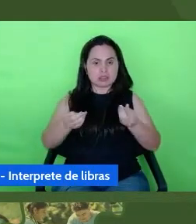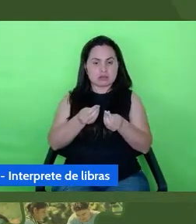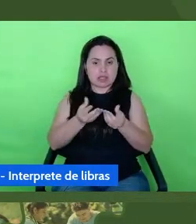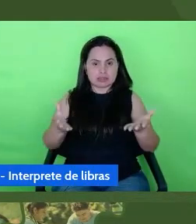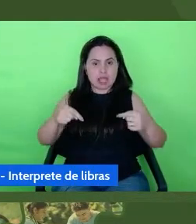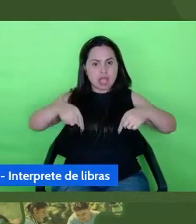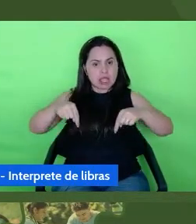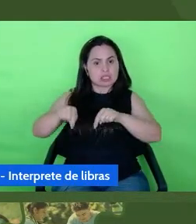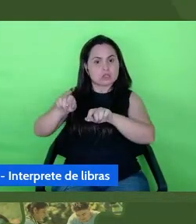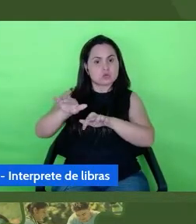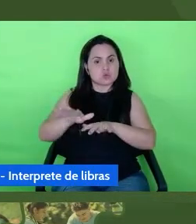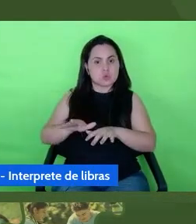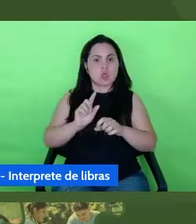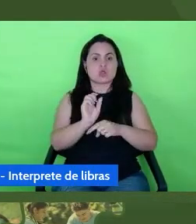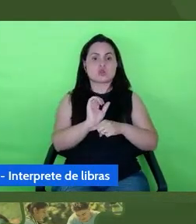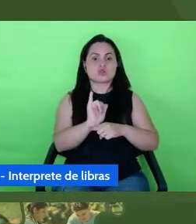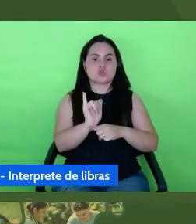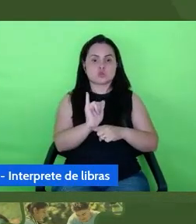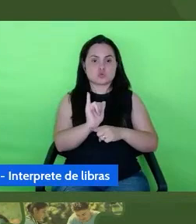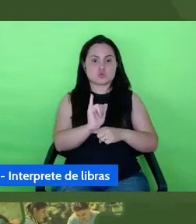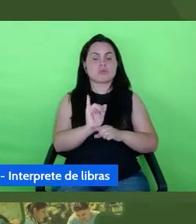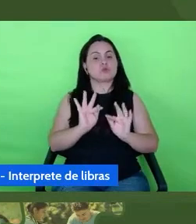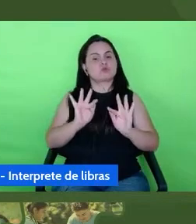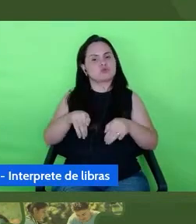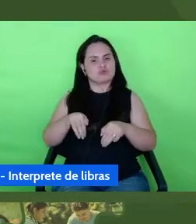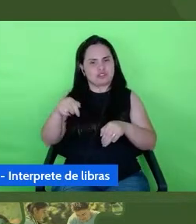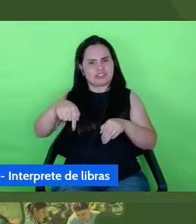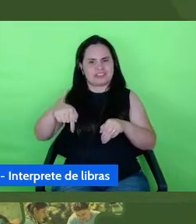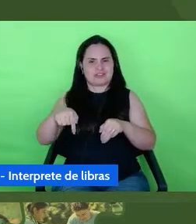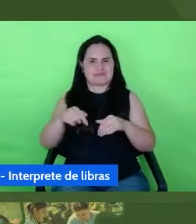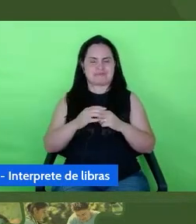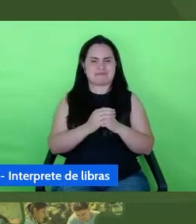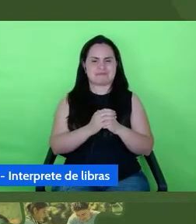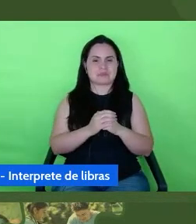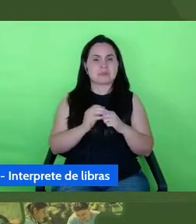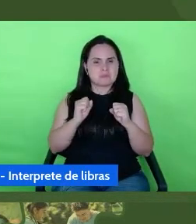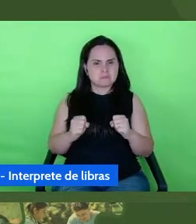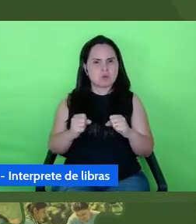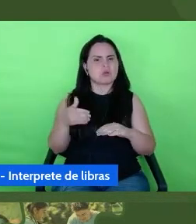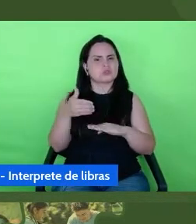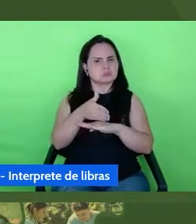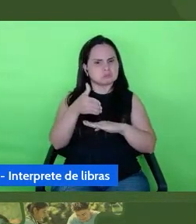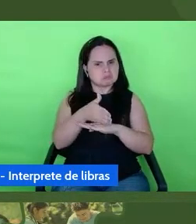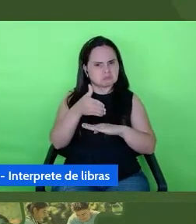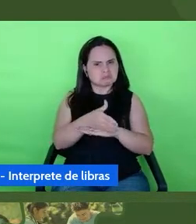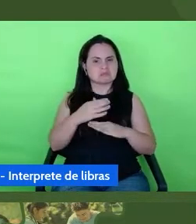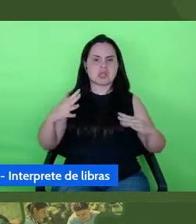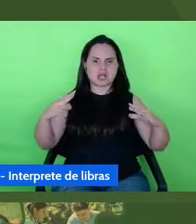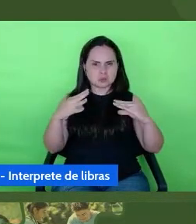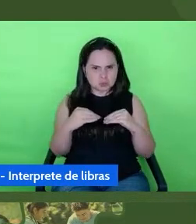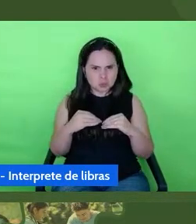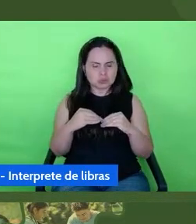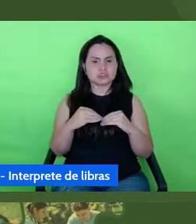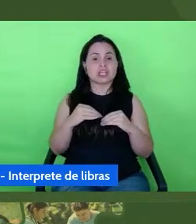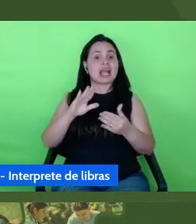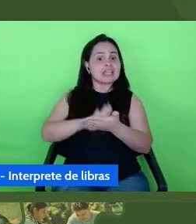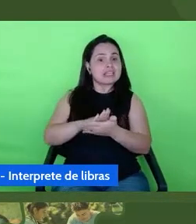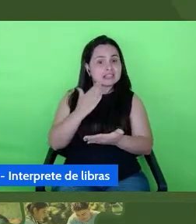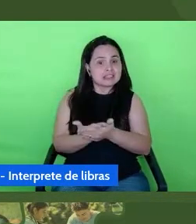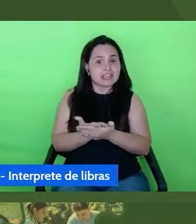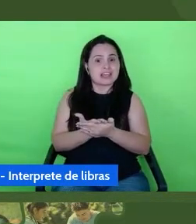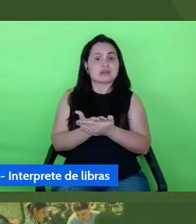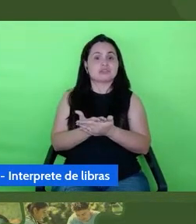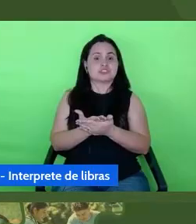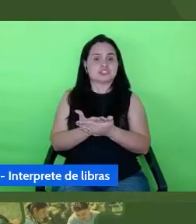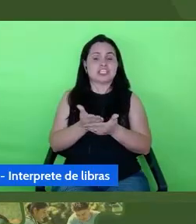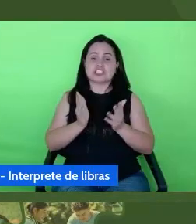no chat do YouTube ao final da atividade. Participa conosco nessa noite a intérprete de línguas, a